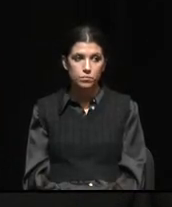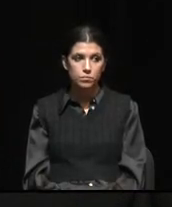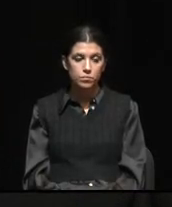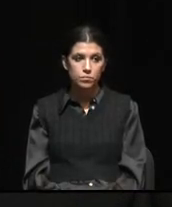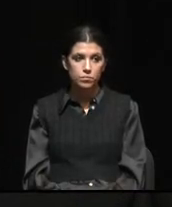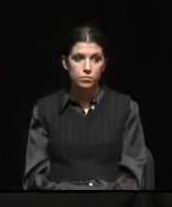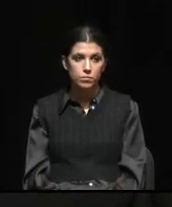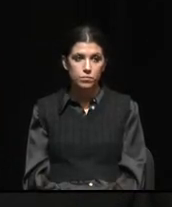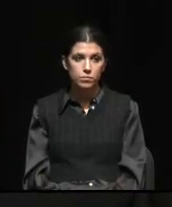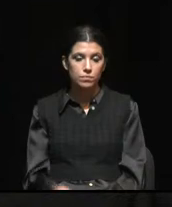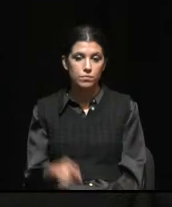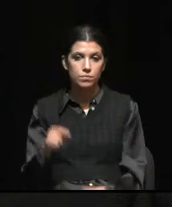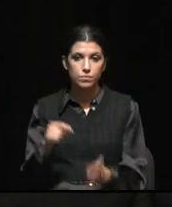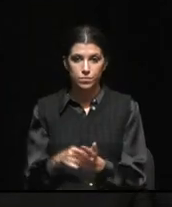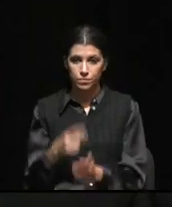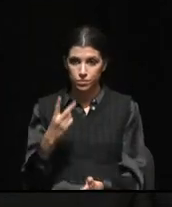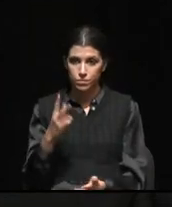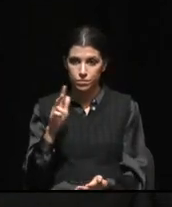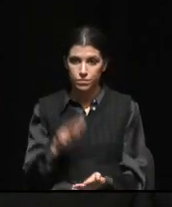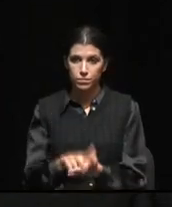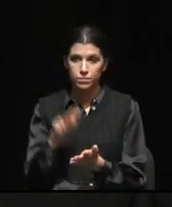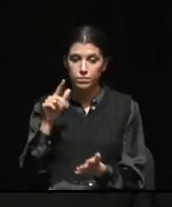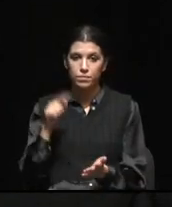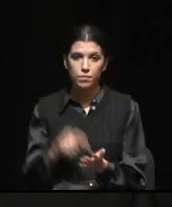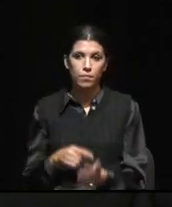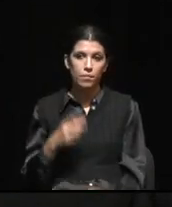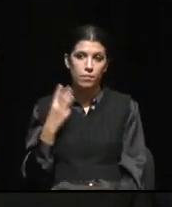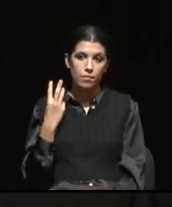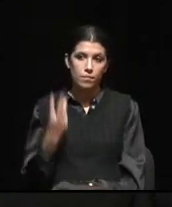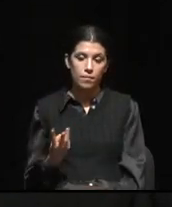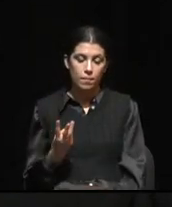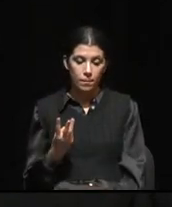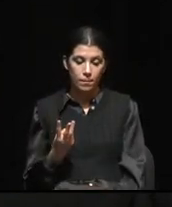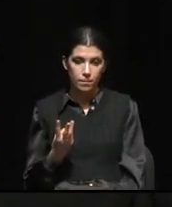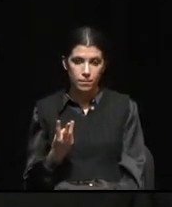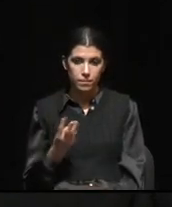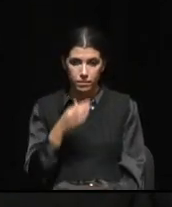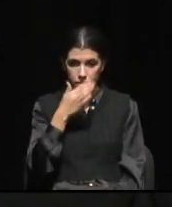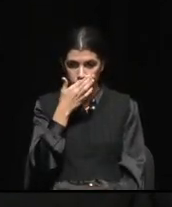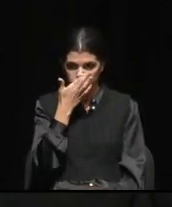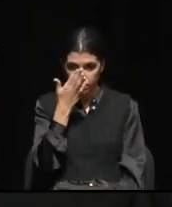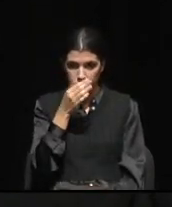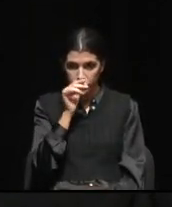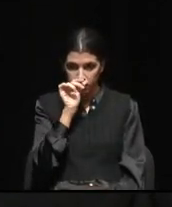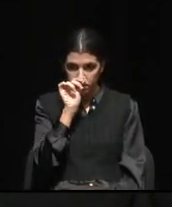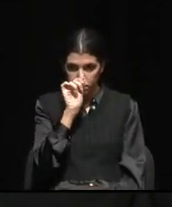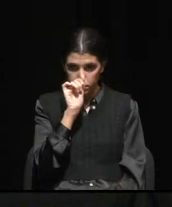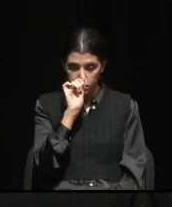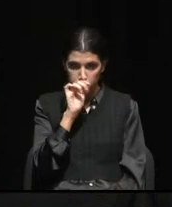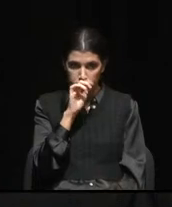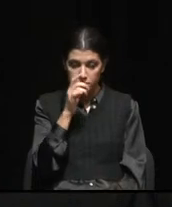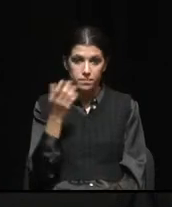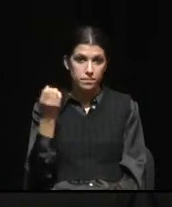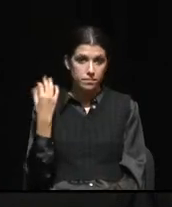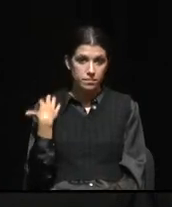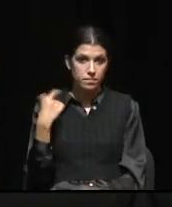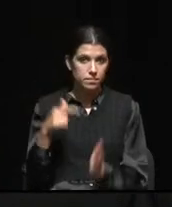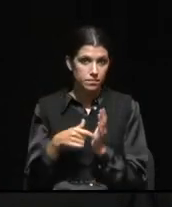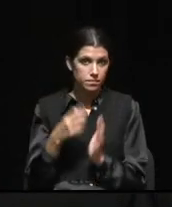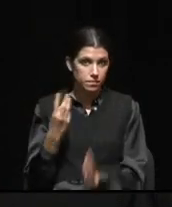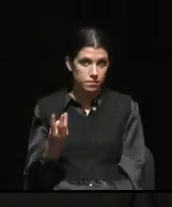tem ponto dois foi aprovado ponto três quem Este era o ponto